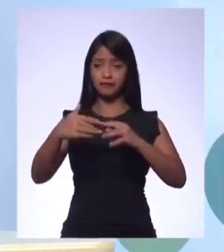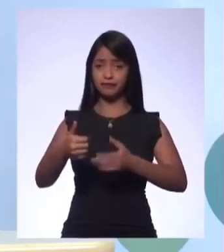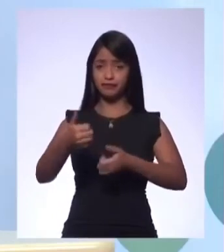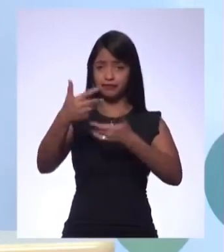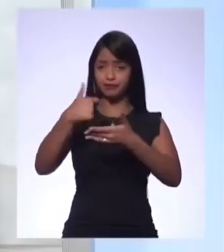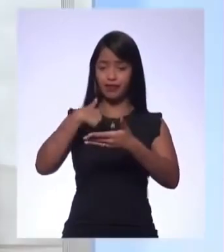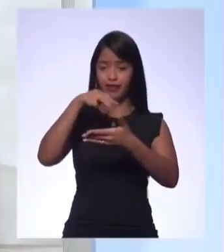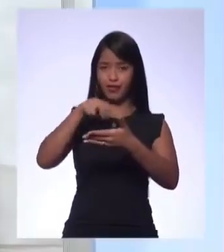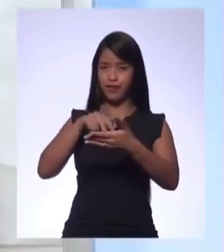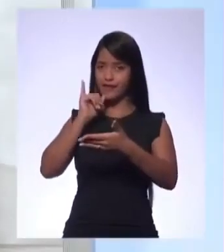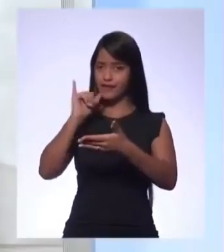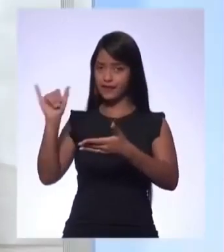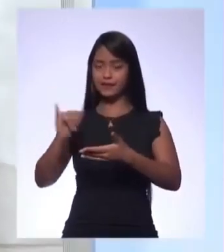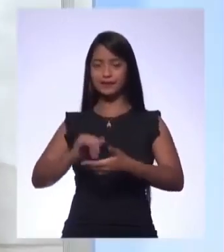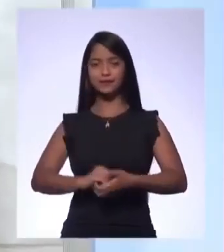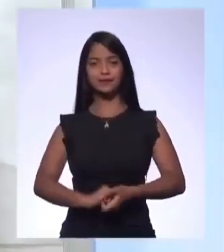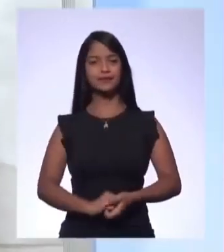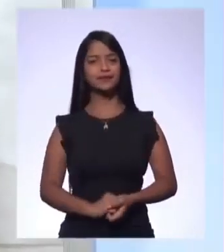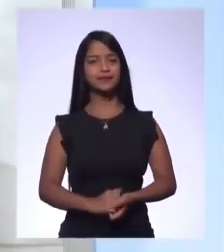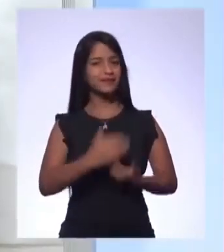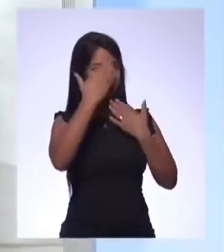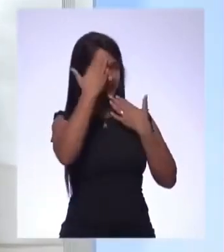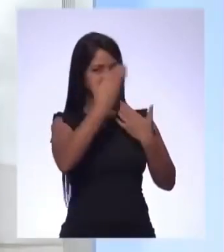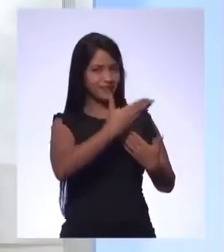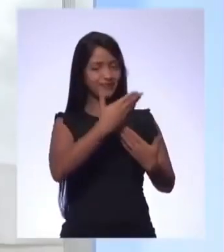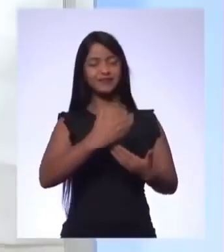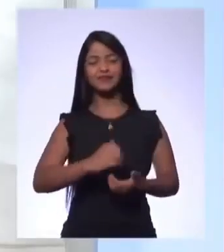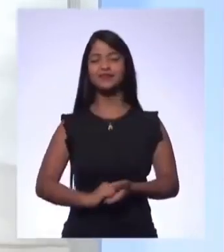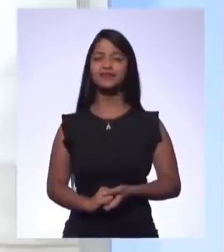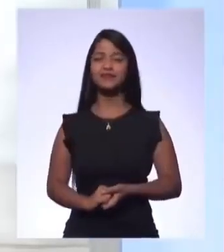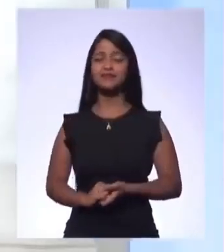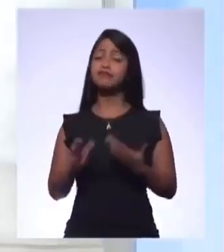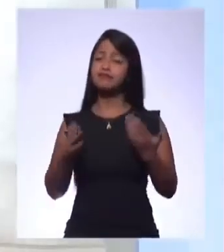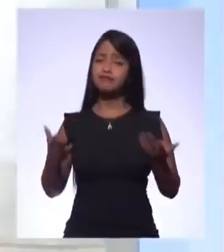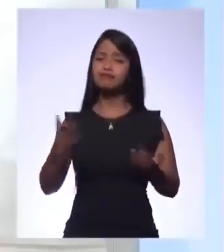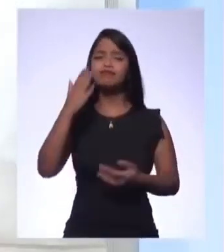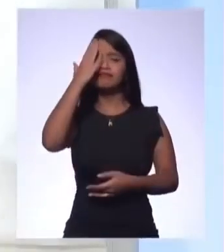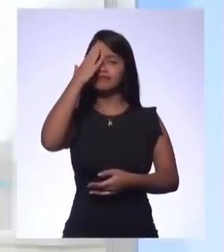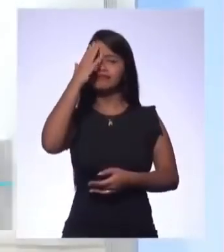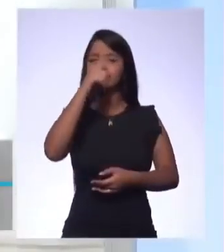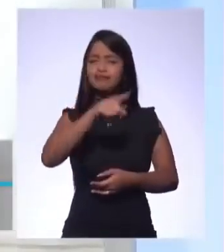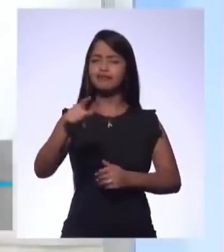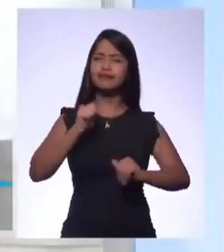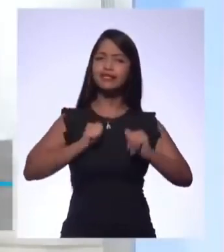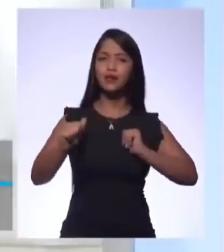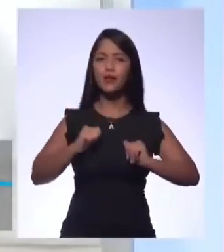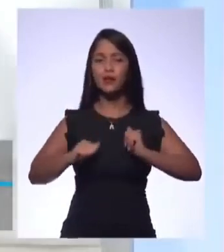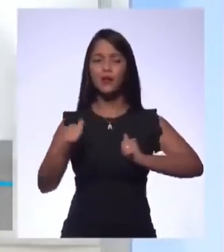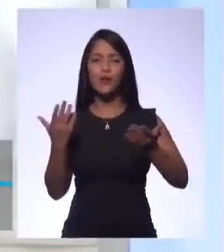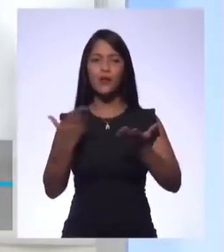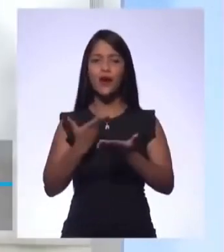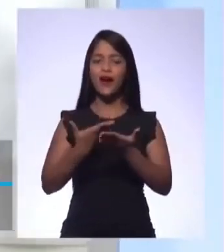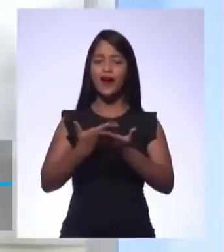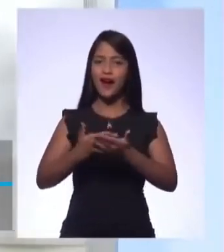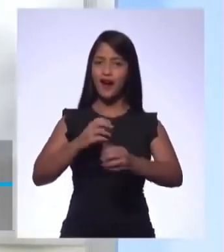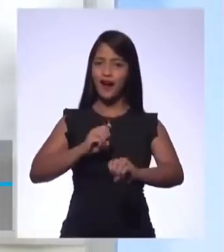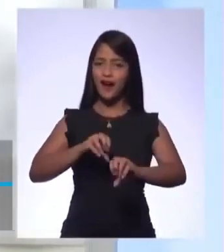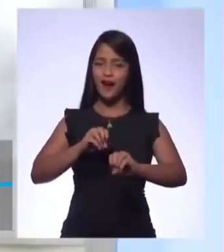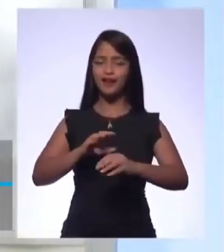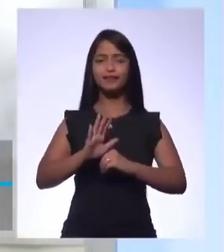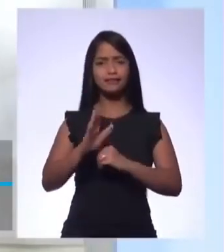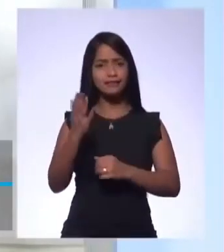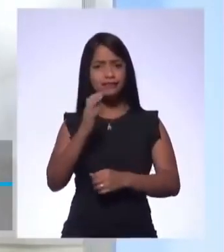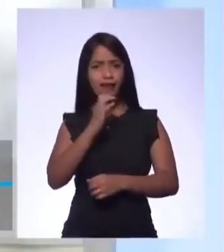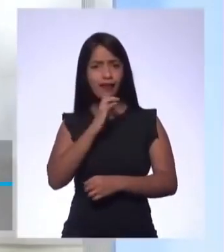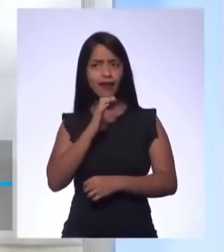É isso aí. Thank you. You're welcome. Obrigada. Olá, pessoal. Eu sei que vocês já estão ansiosos pela nossa aula. Corre lá, pega a sua apostila,